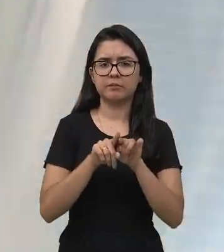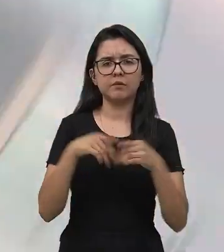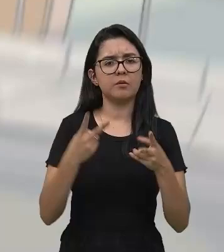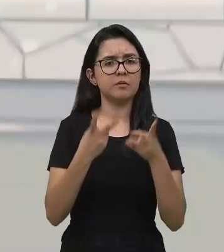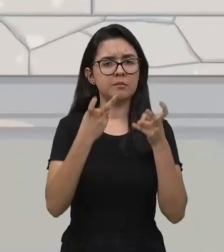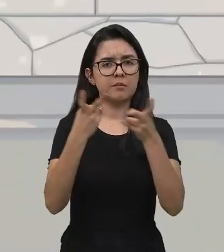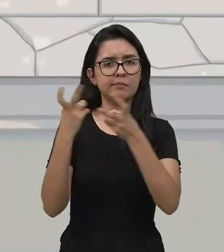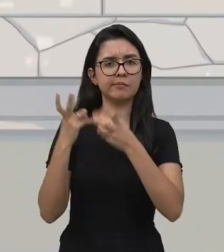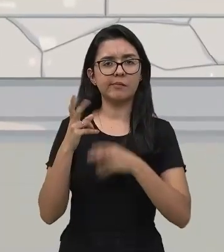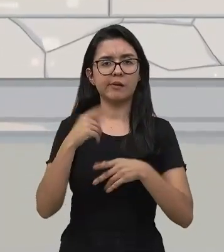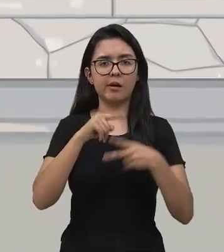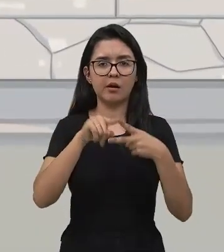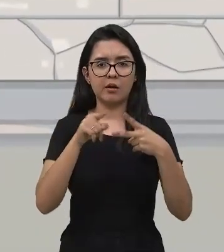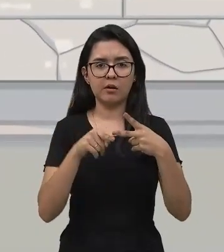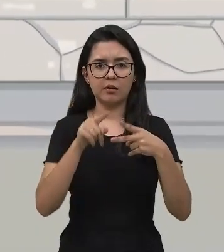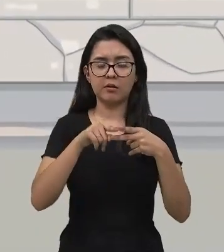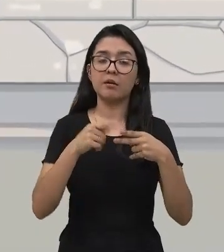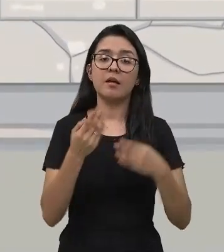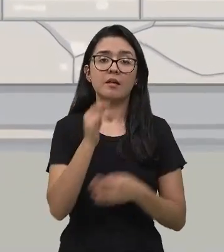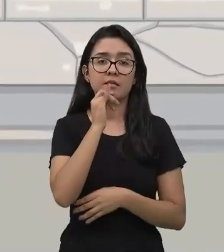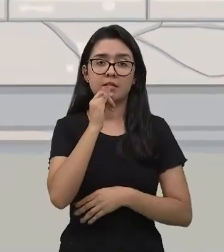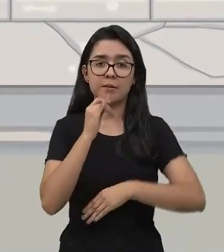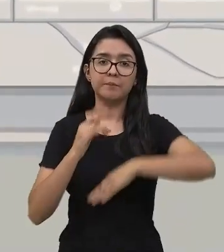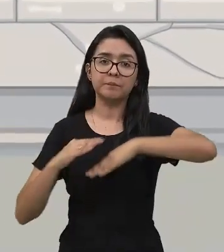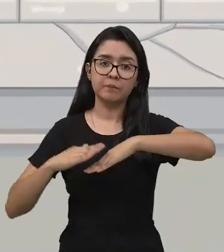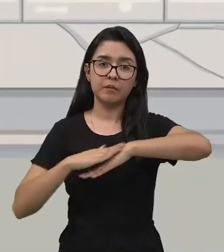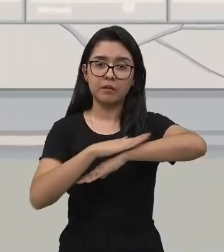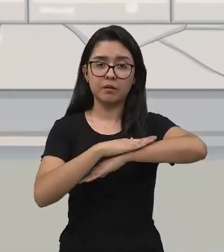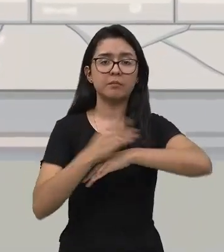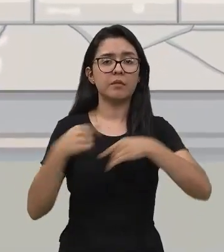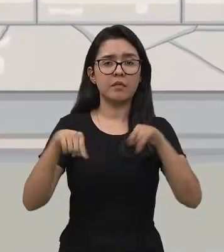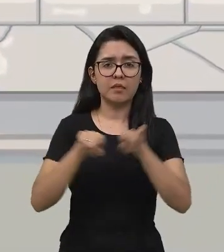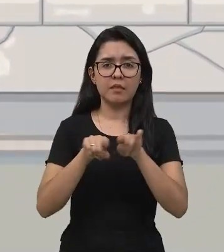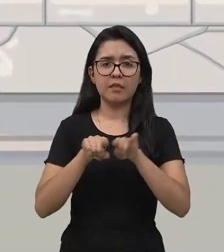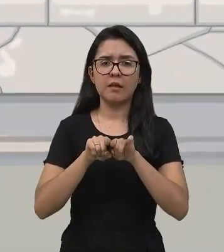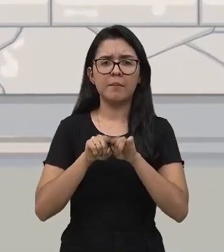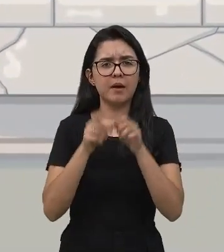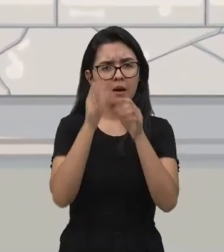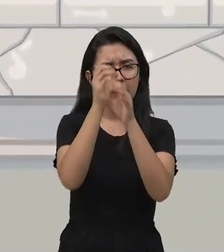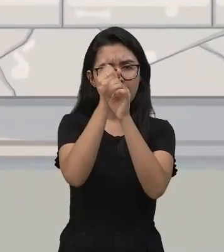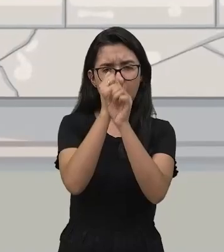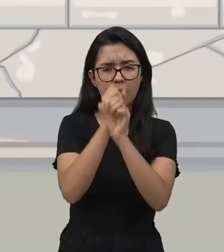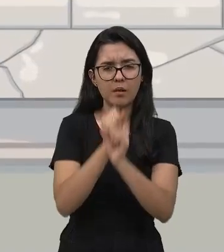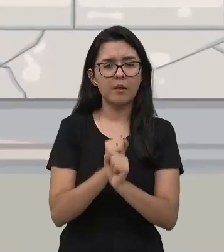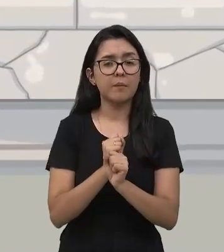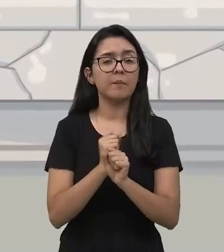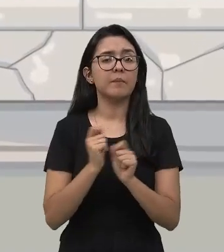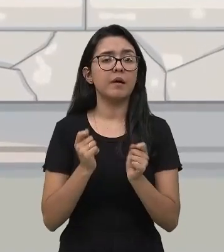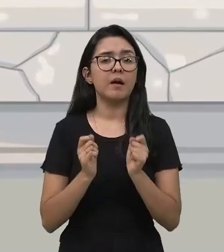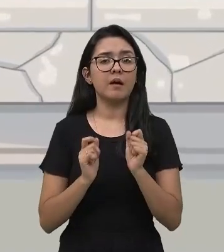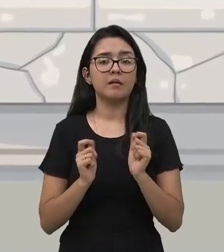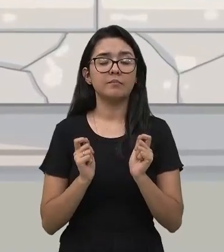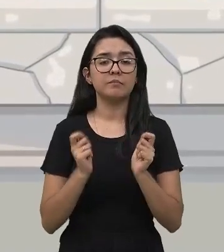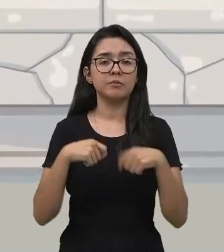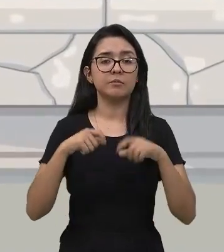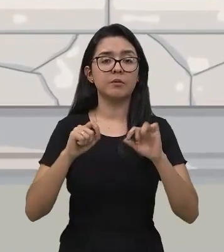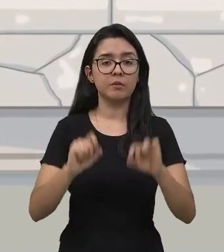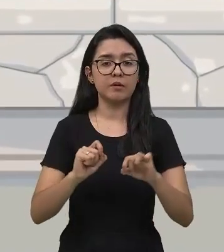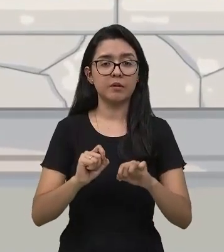dia. A inclinação da rampa é um ângulo cuidadosamente calculado para garantir a sua